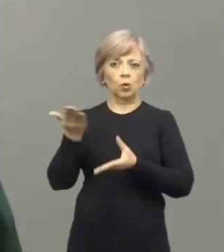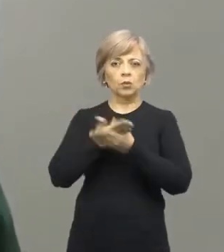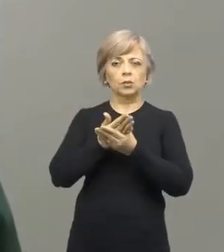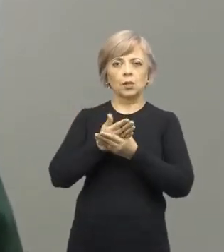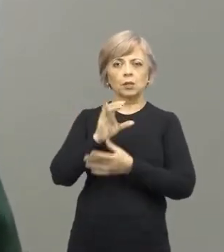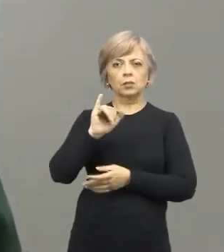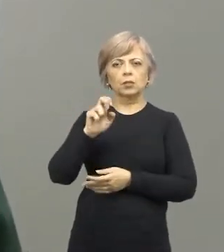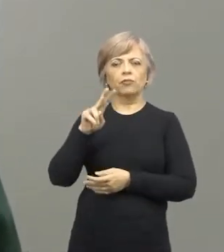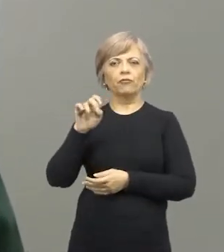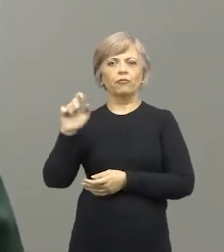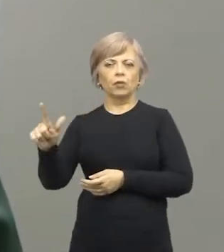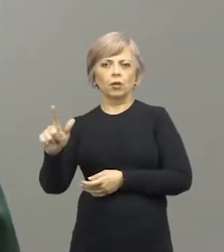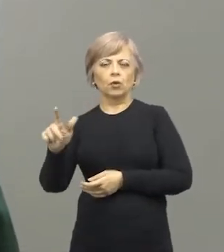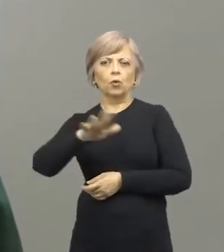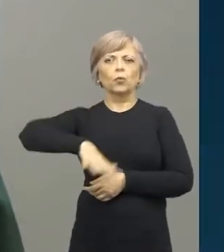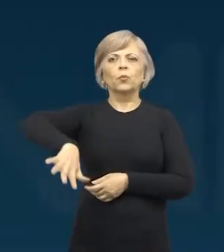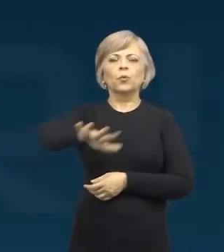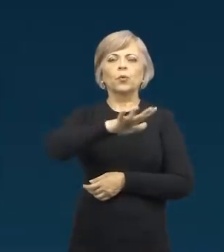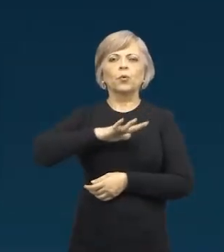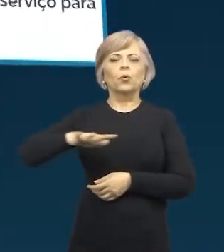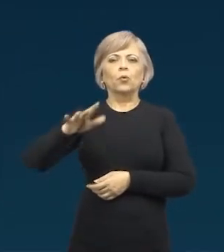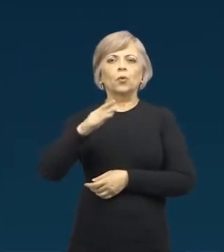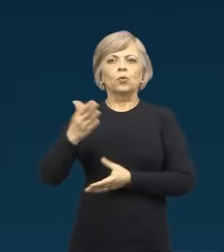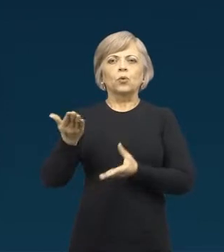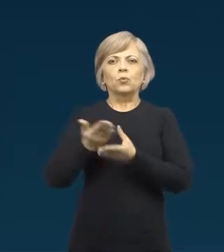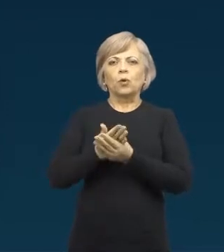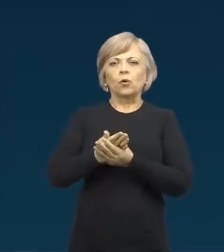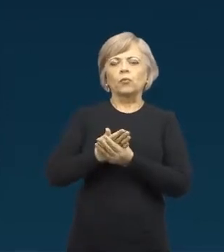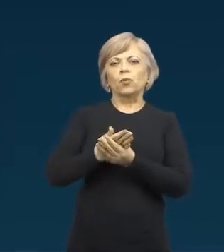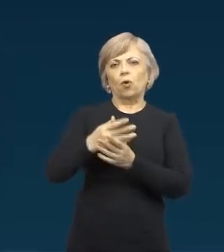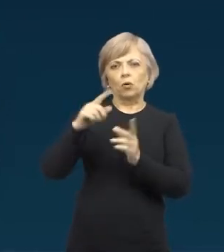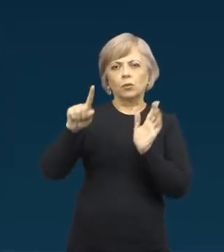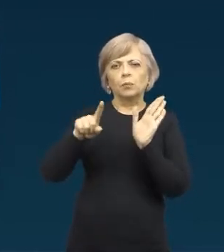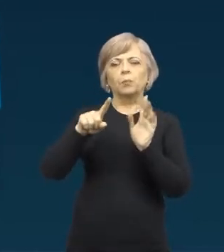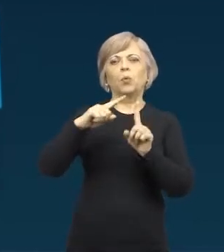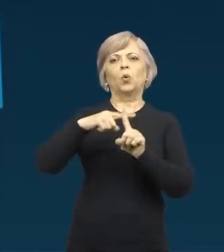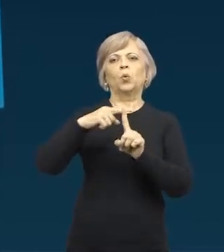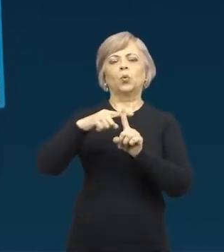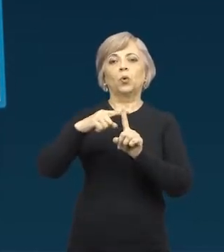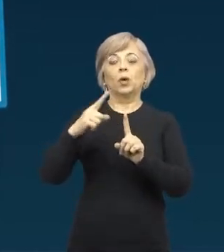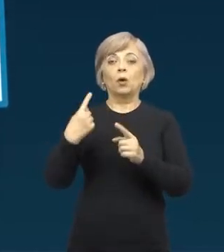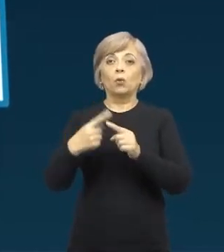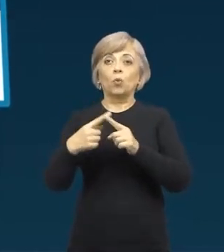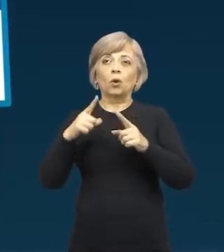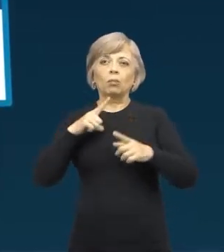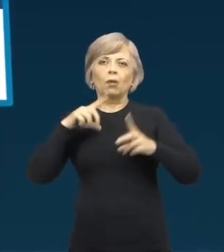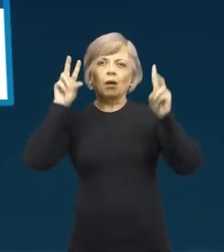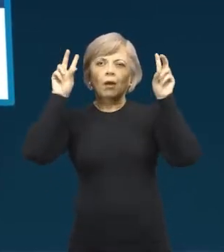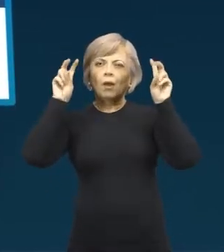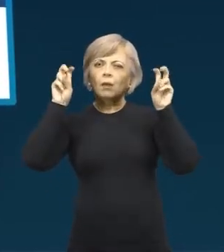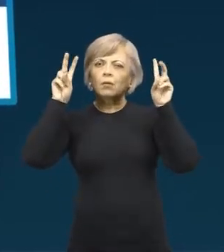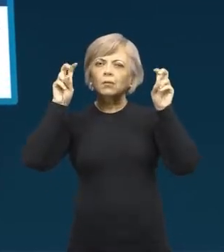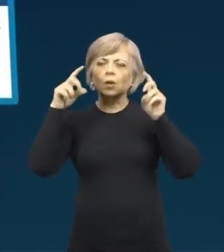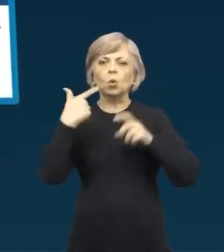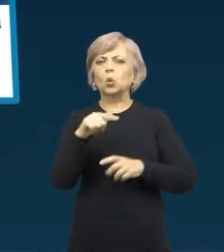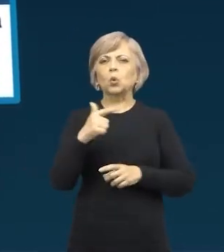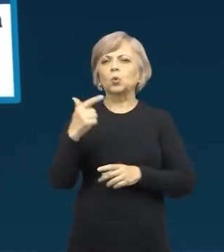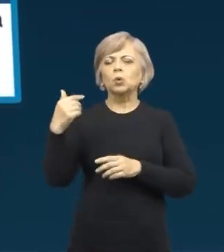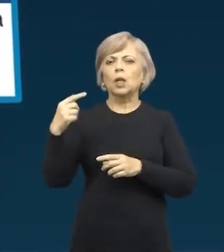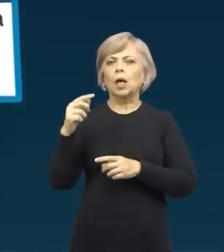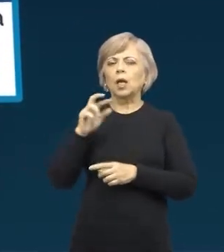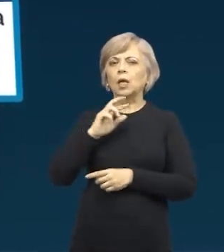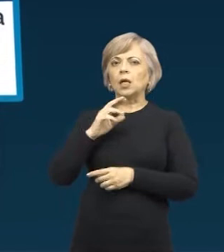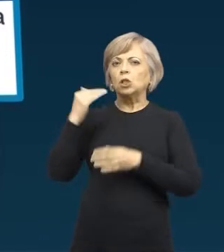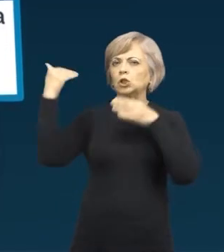pública com sentença favorável, onde aparentemente se tratava de uma questão que não tinha uma relação direta com o